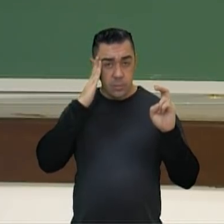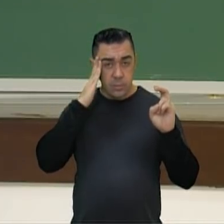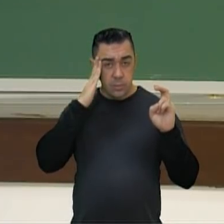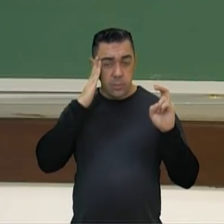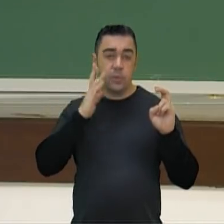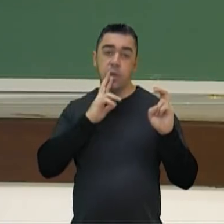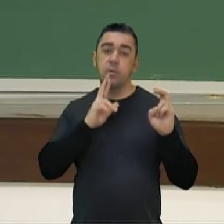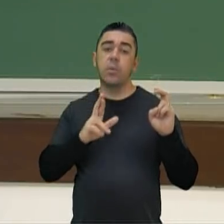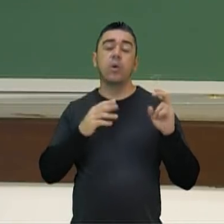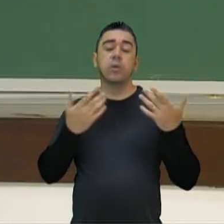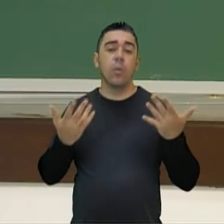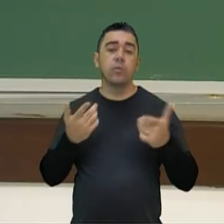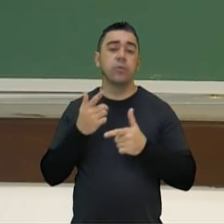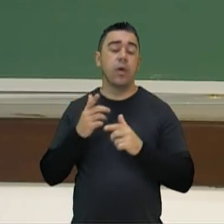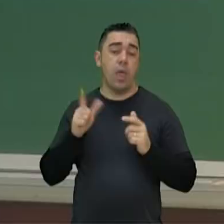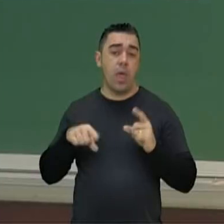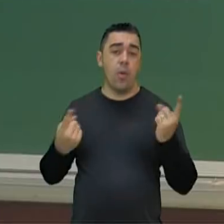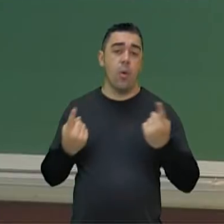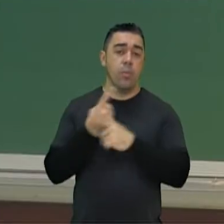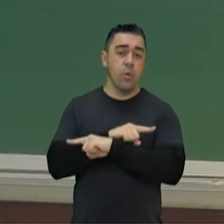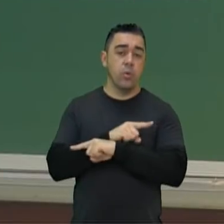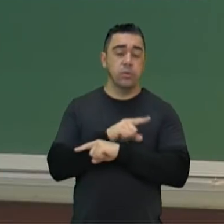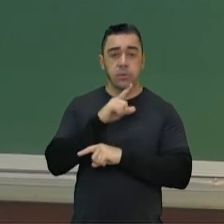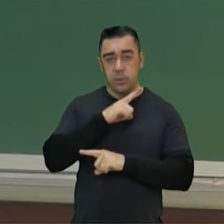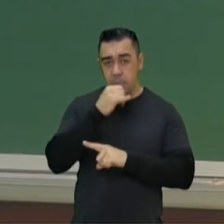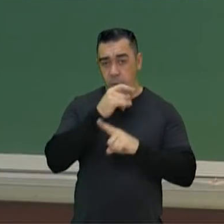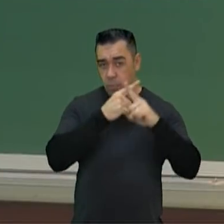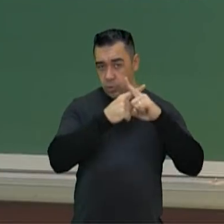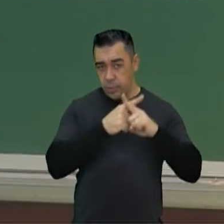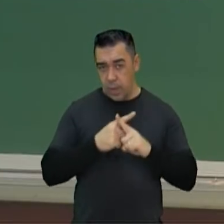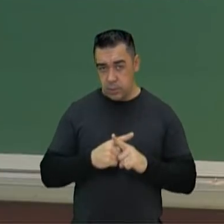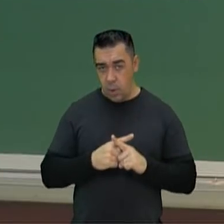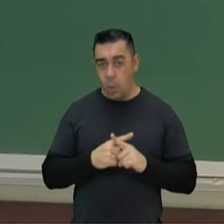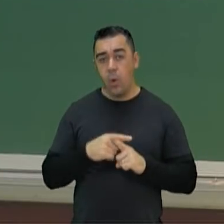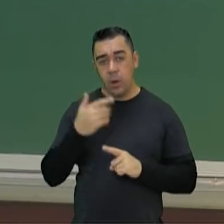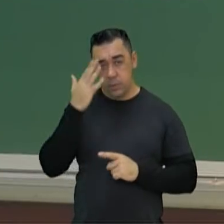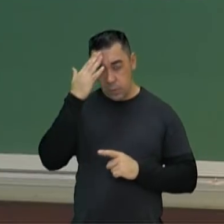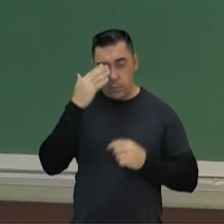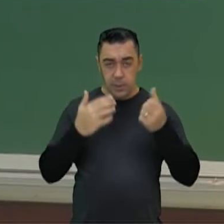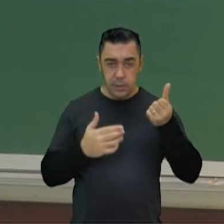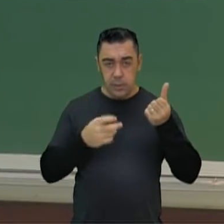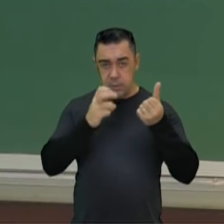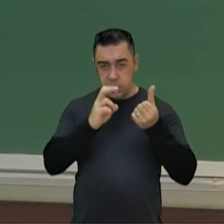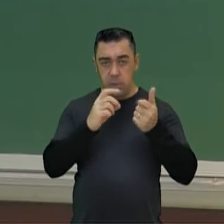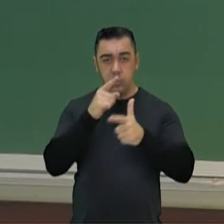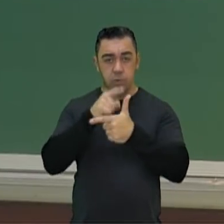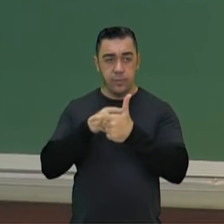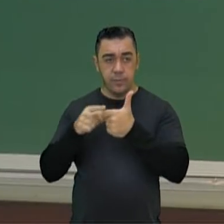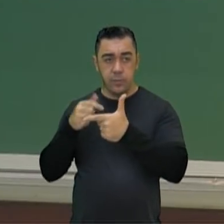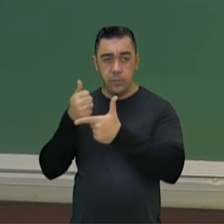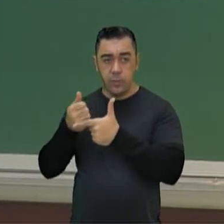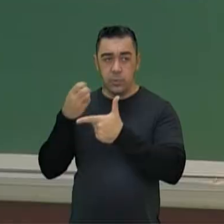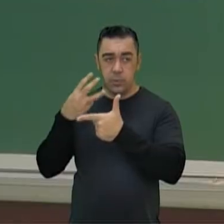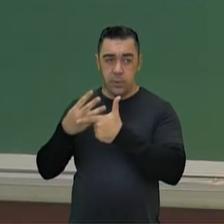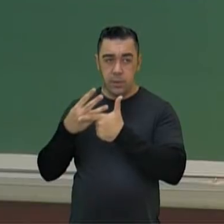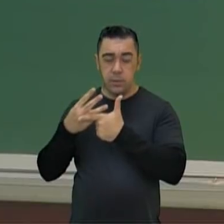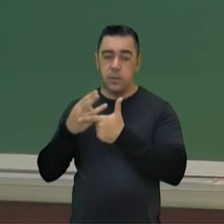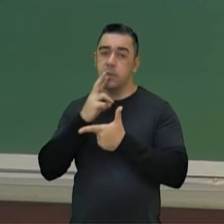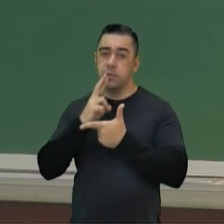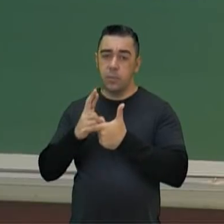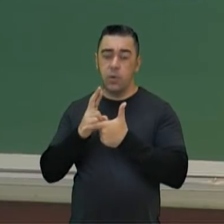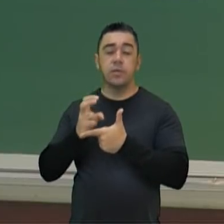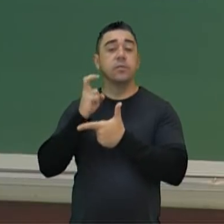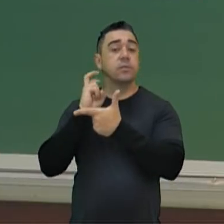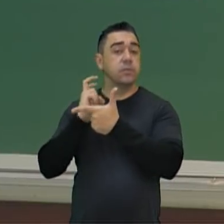Então, se é o oposto da multiplicação, 65 dividido por 13 vai dar